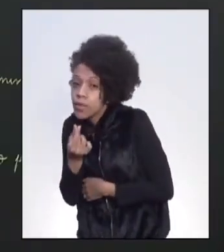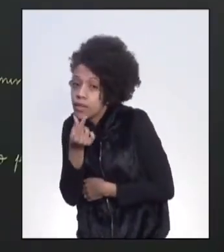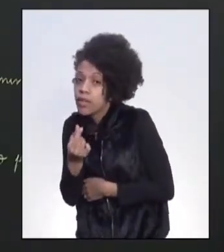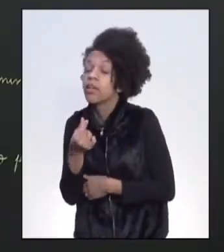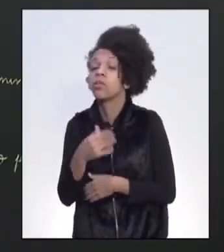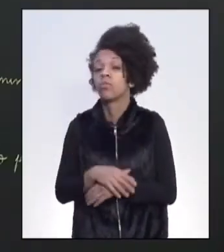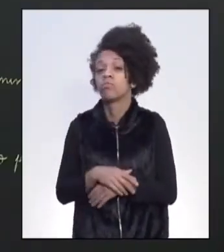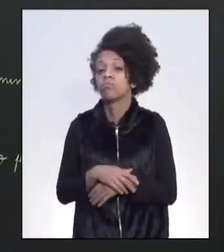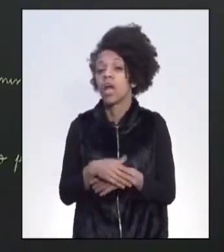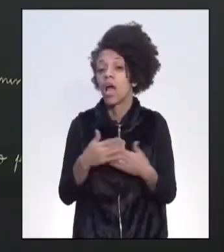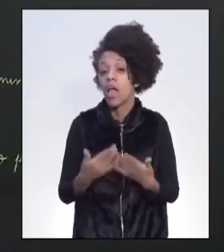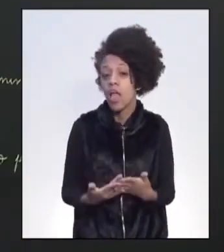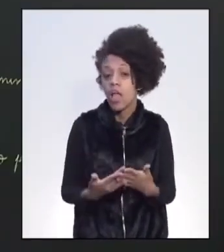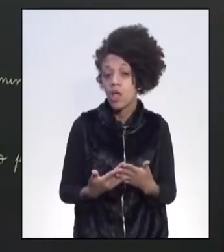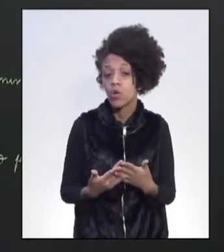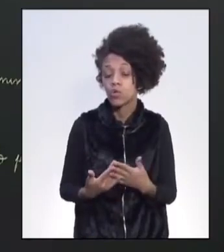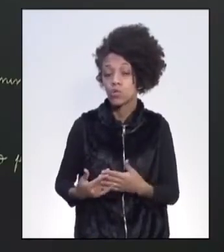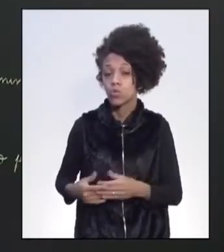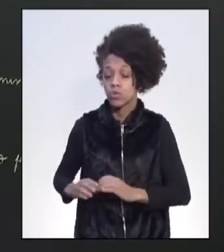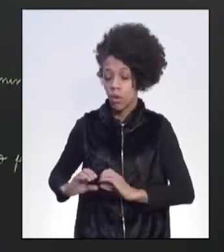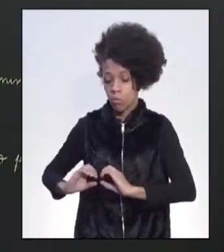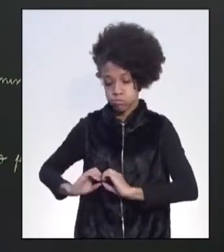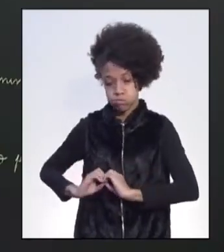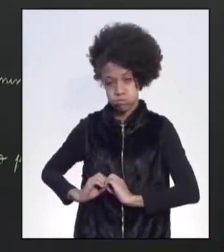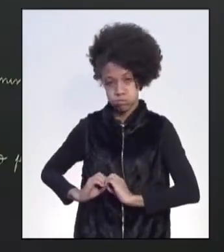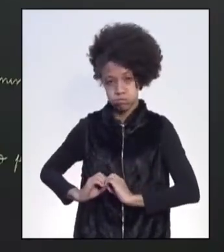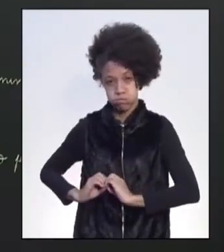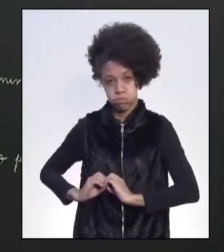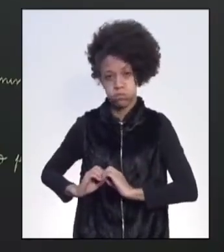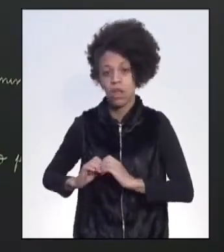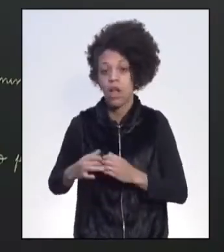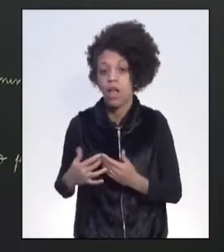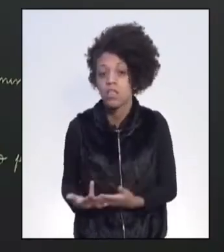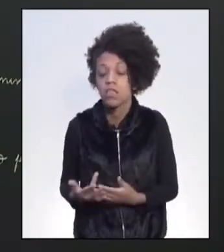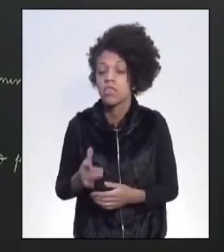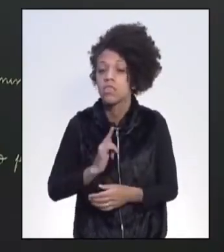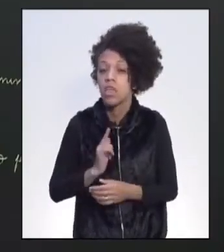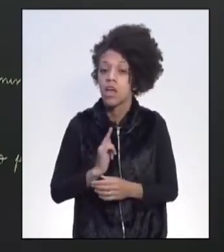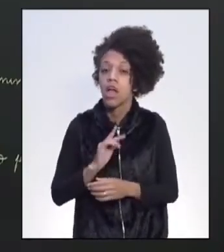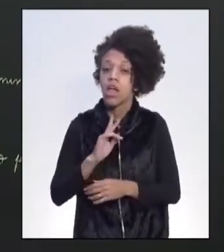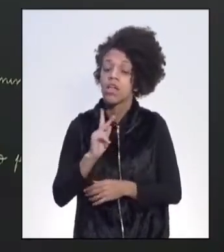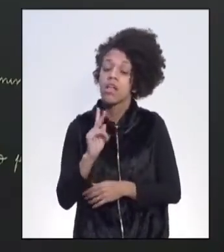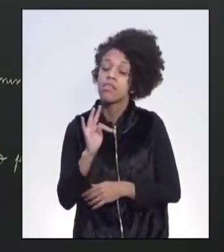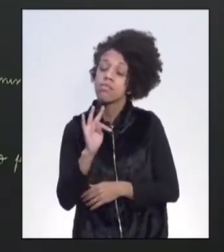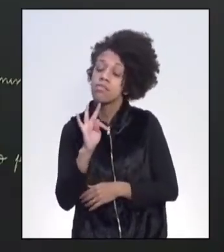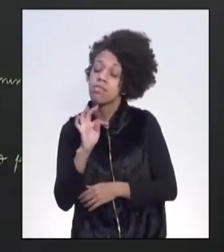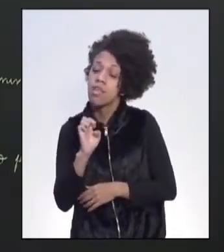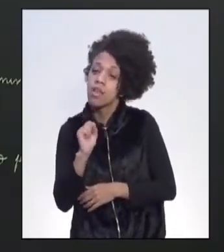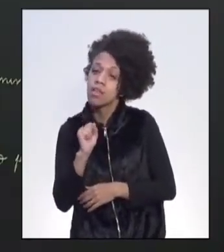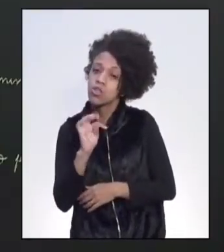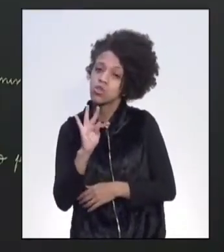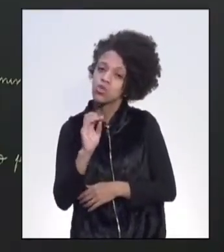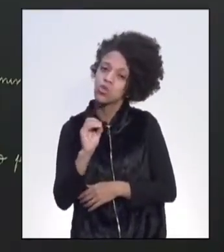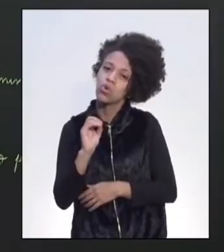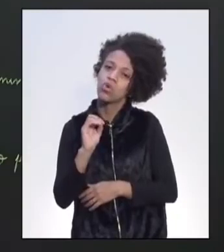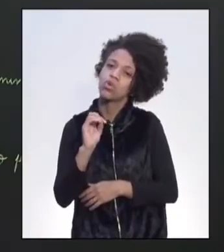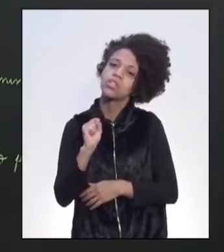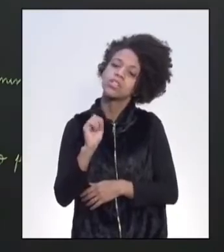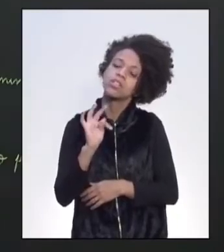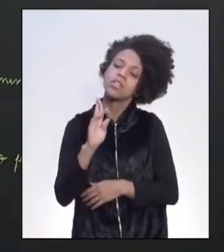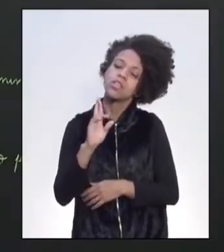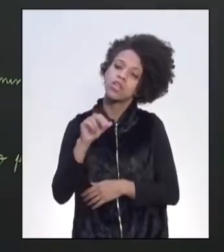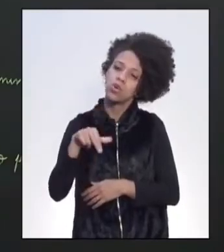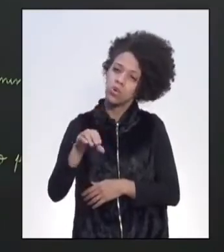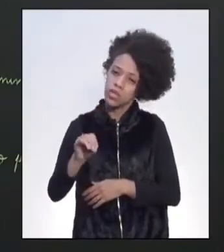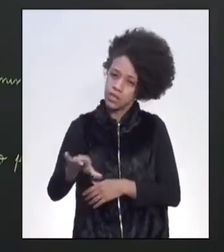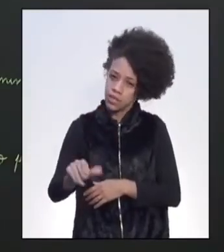do homem, nos seus testículos, há a produção do hormônio chamado testosterona. Como todo hormônio, ele é liberado na